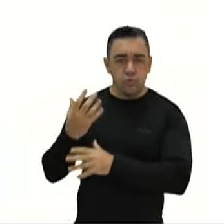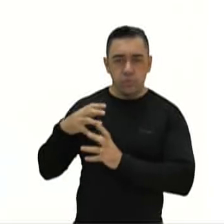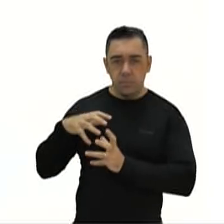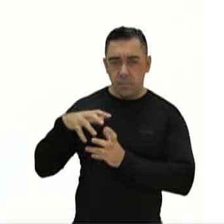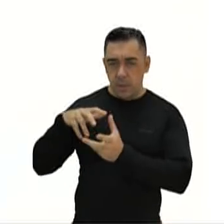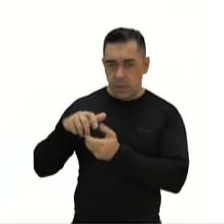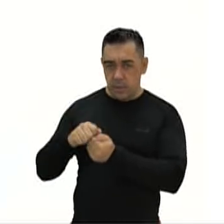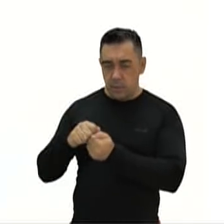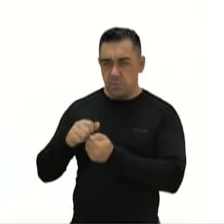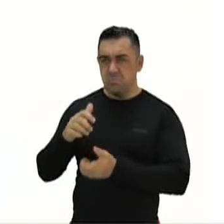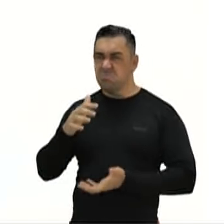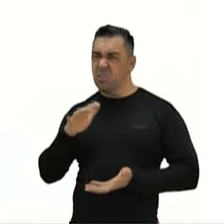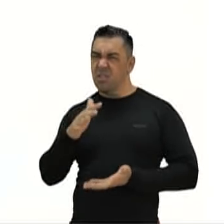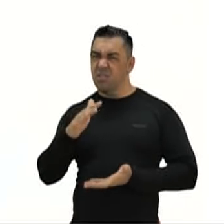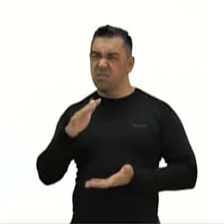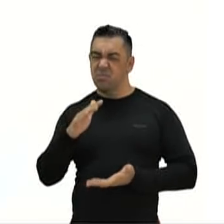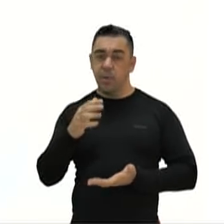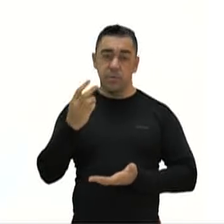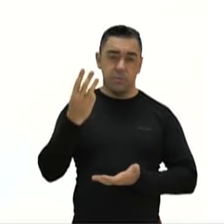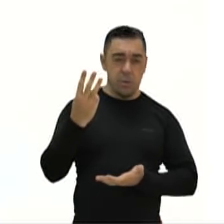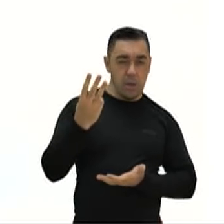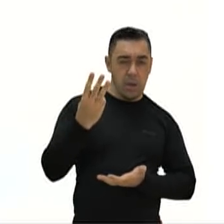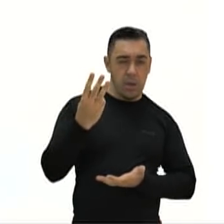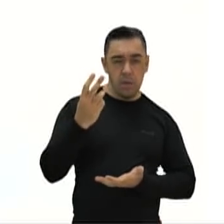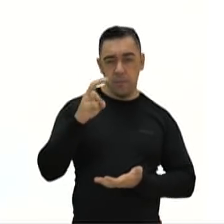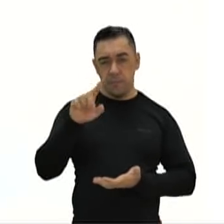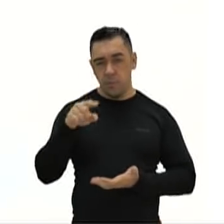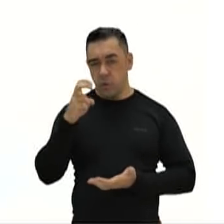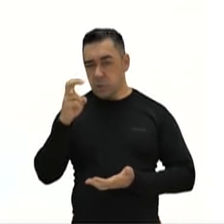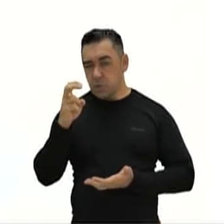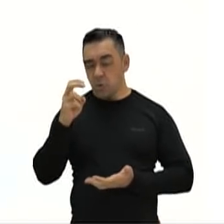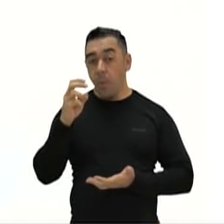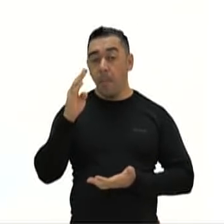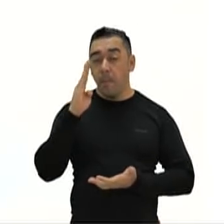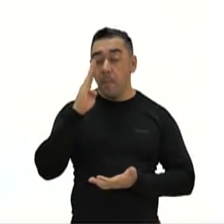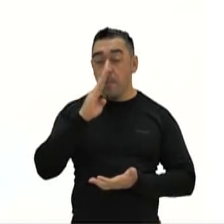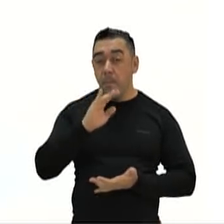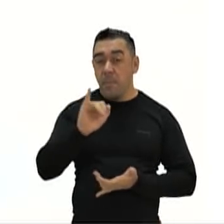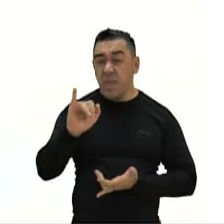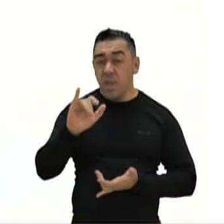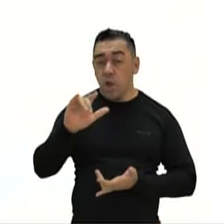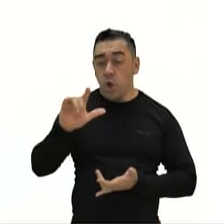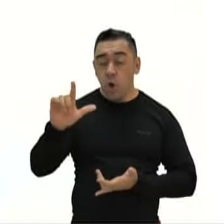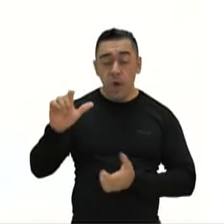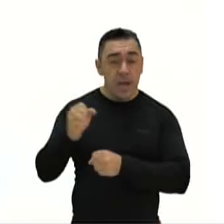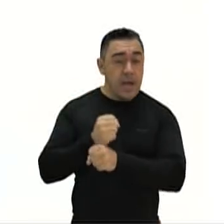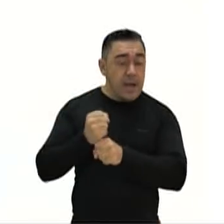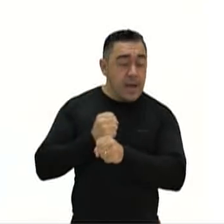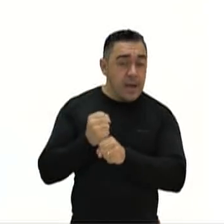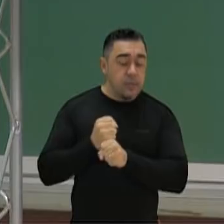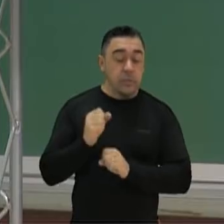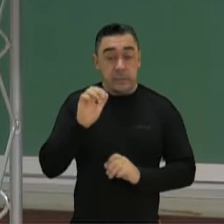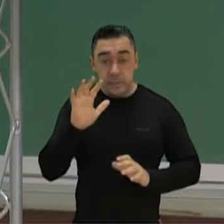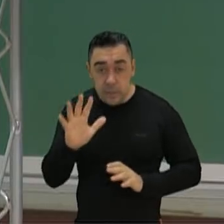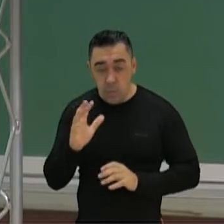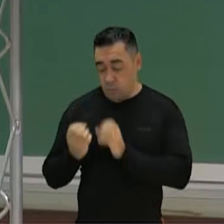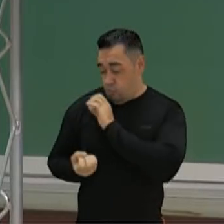há 3,5 bilhões de anos atrás. Então, se existe um ser vivo